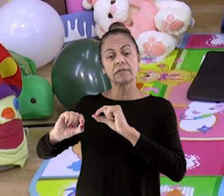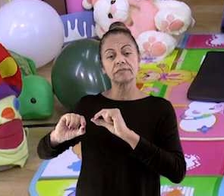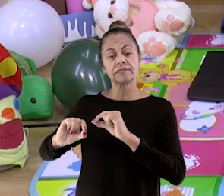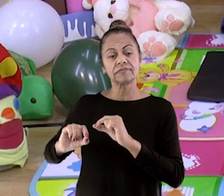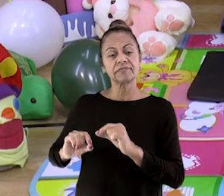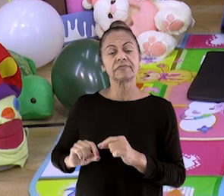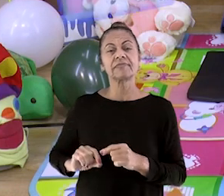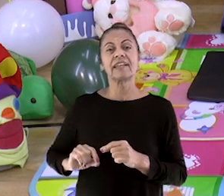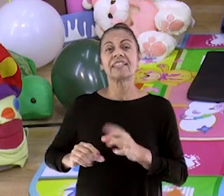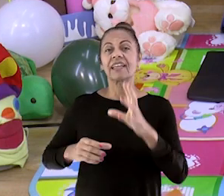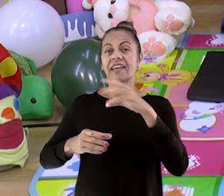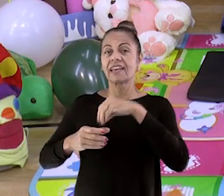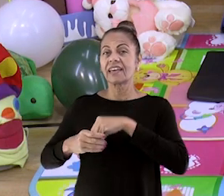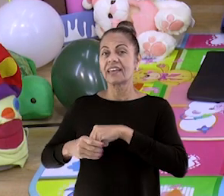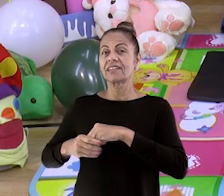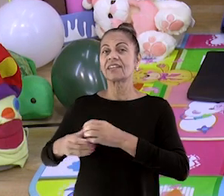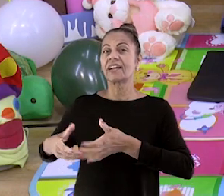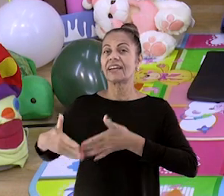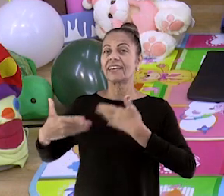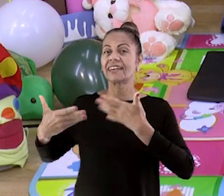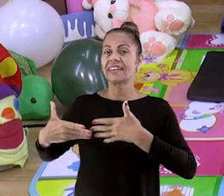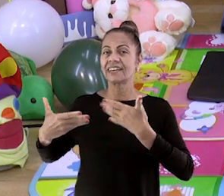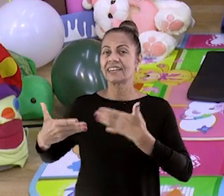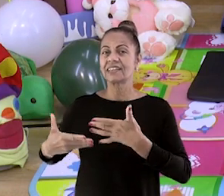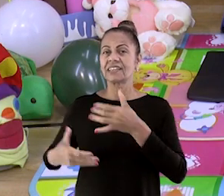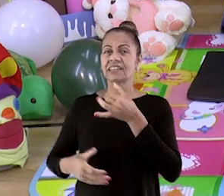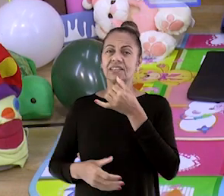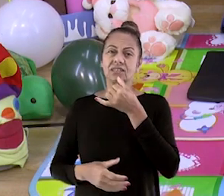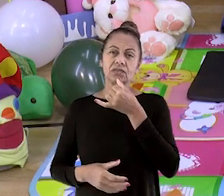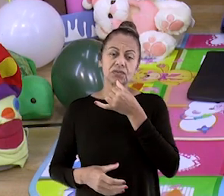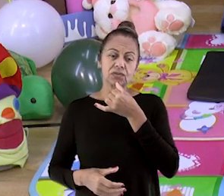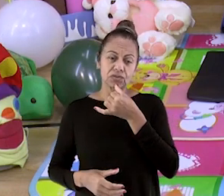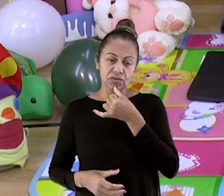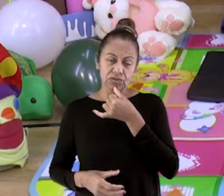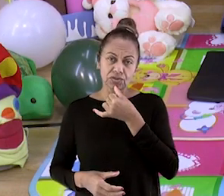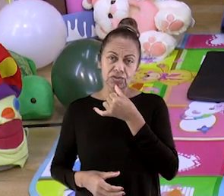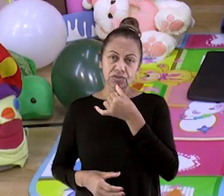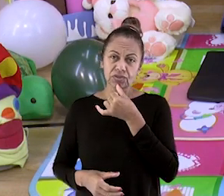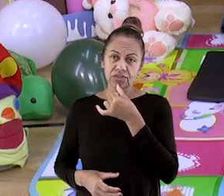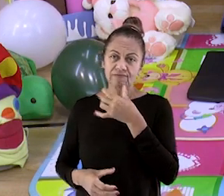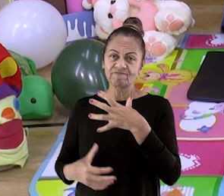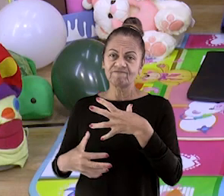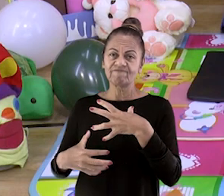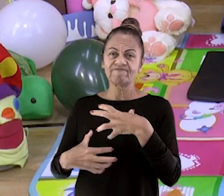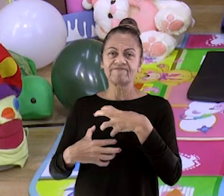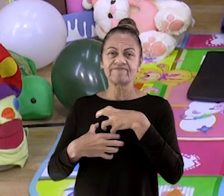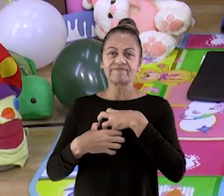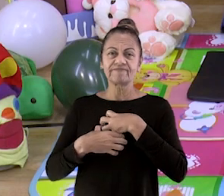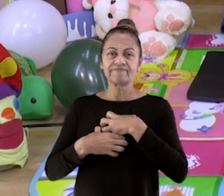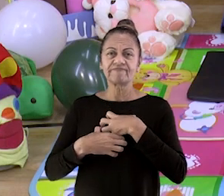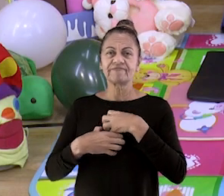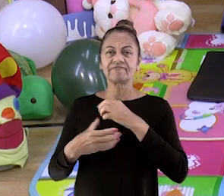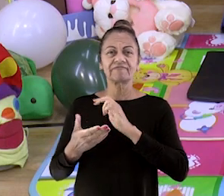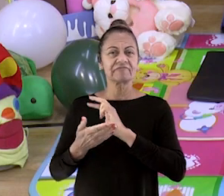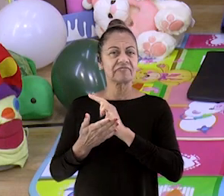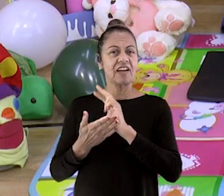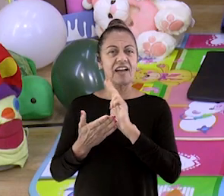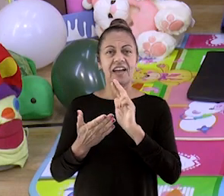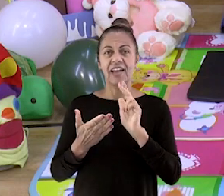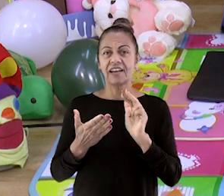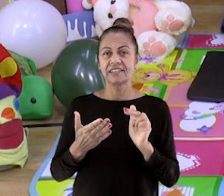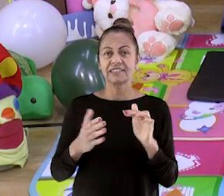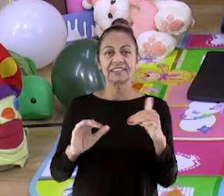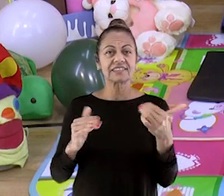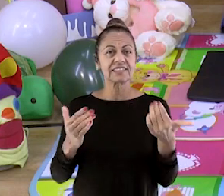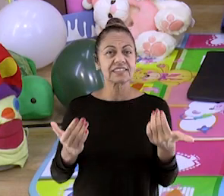coloca nele nossas alegrias Nossa tristeza e nosso sentimentos Então